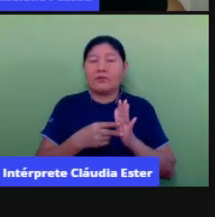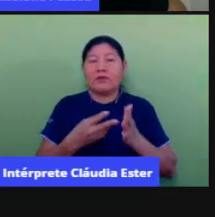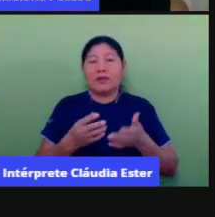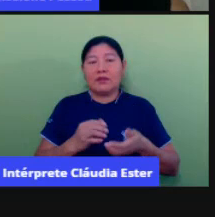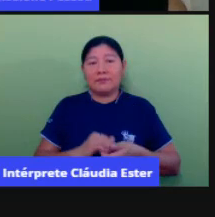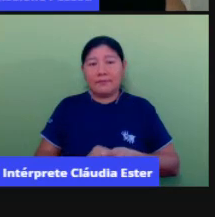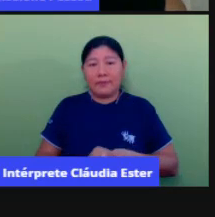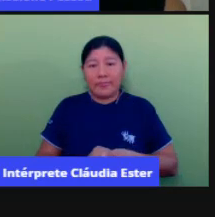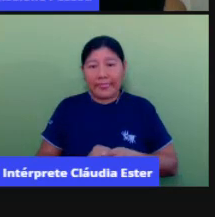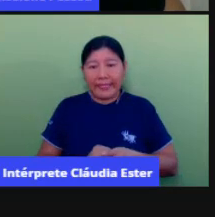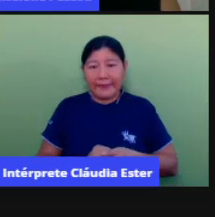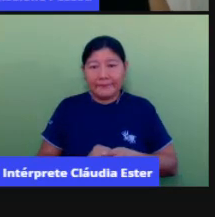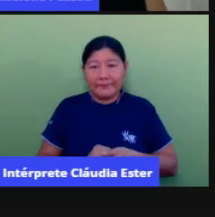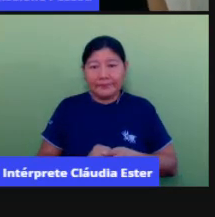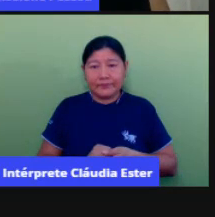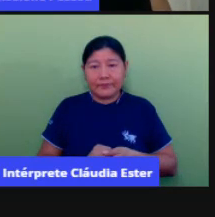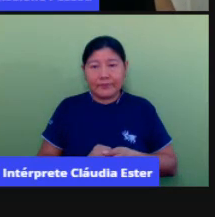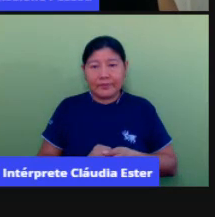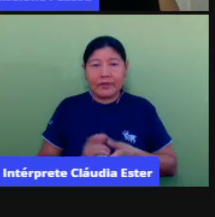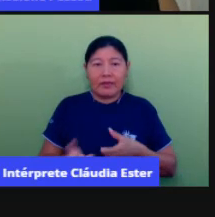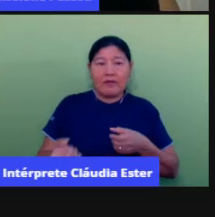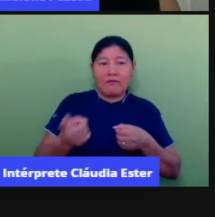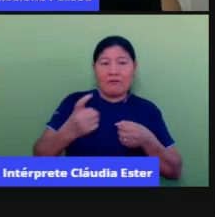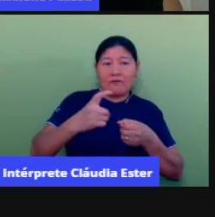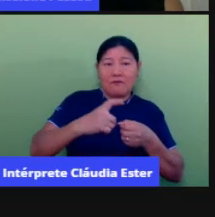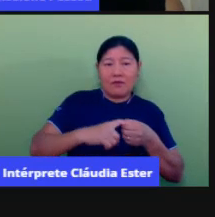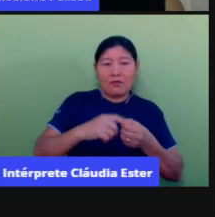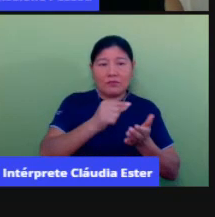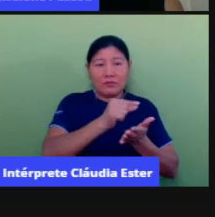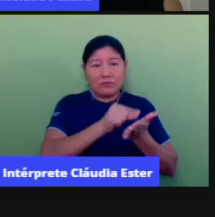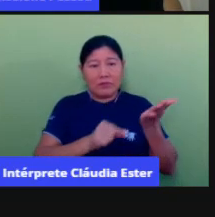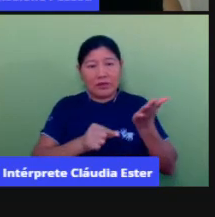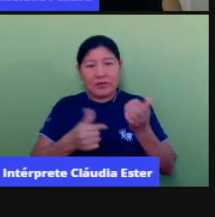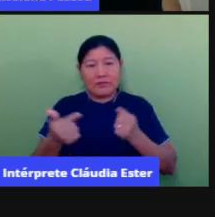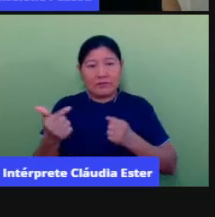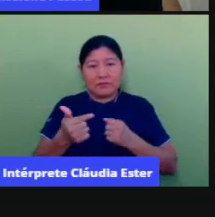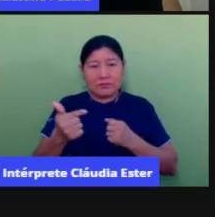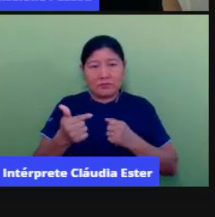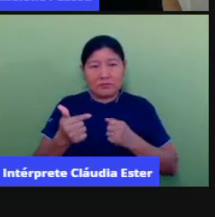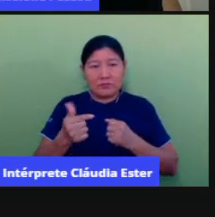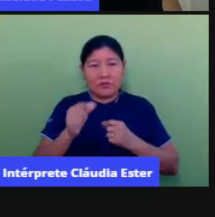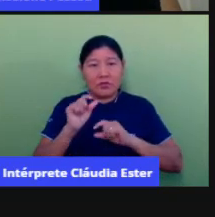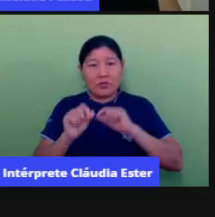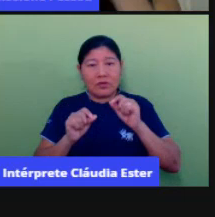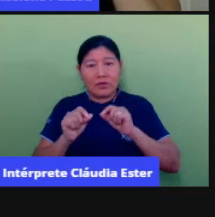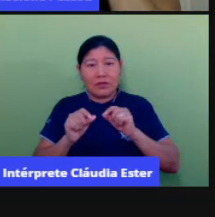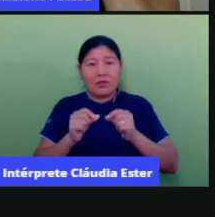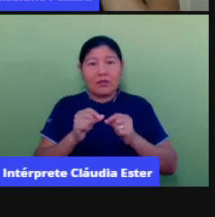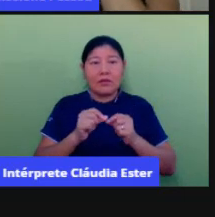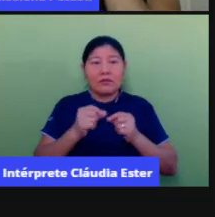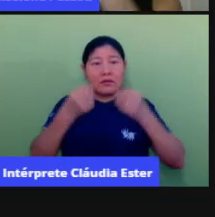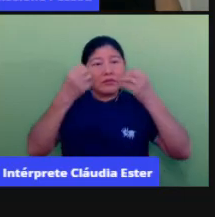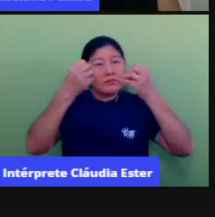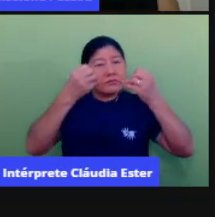favor, no segundo parágrafo. Aqui ele vai dizer, olha lá no início,